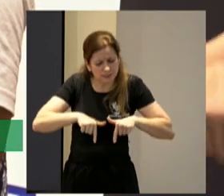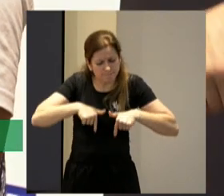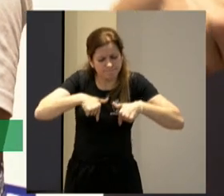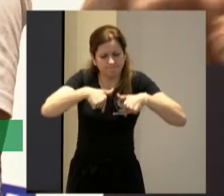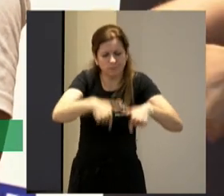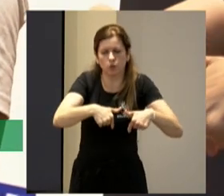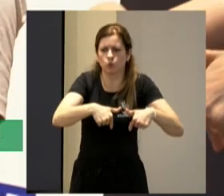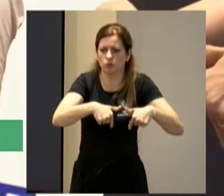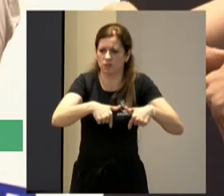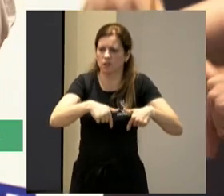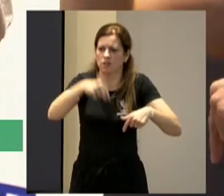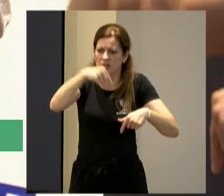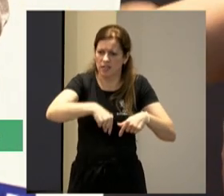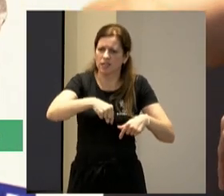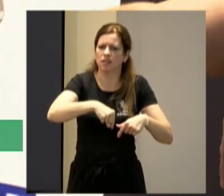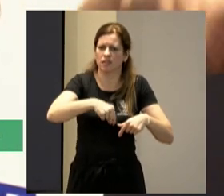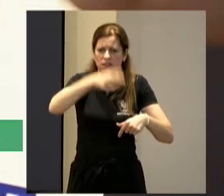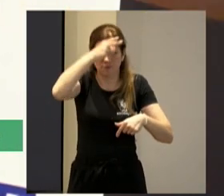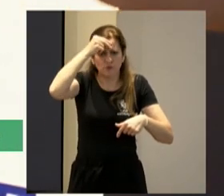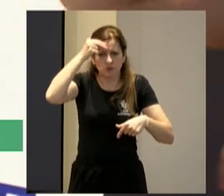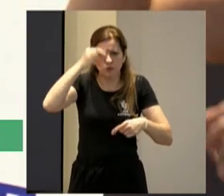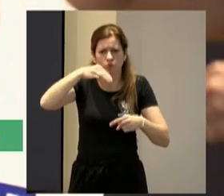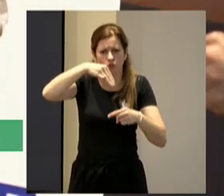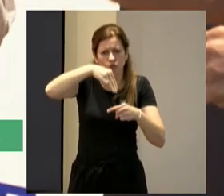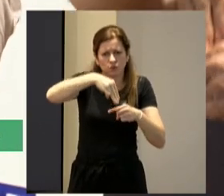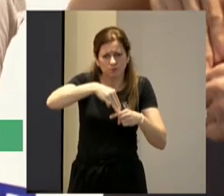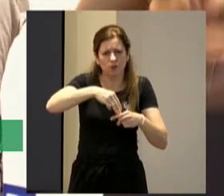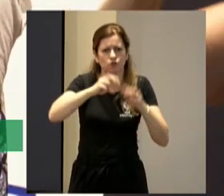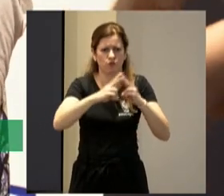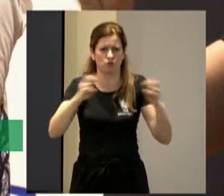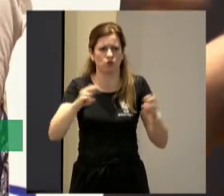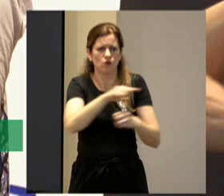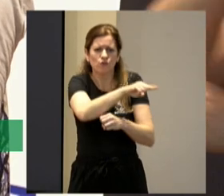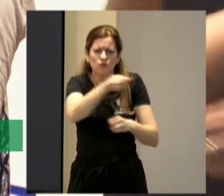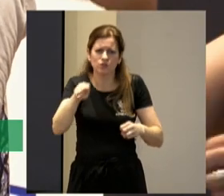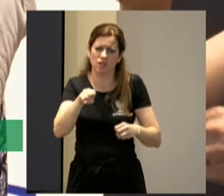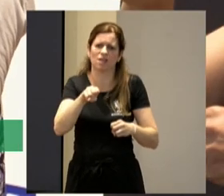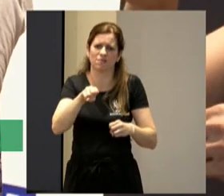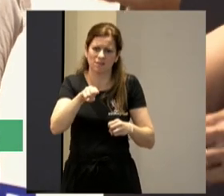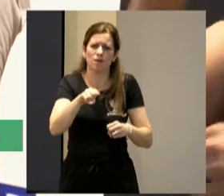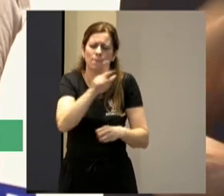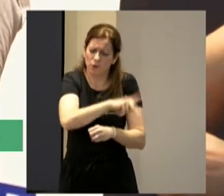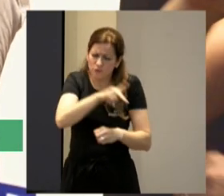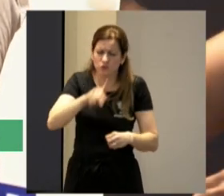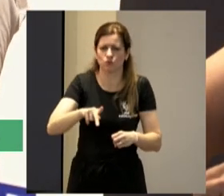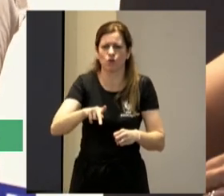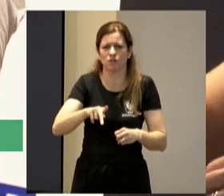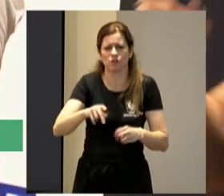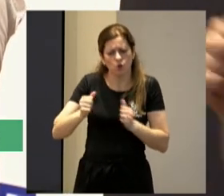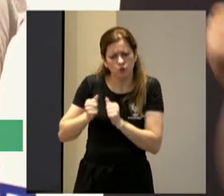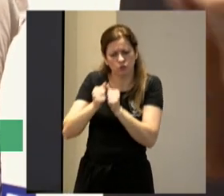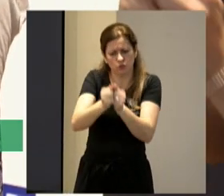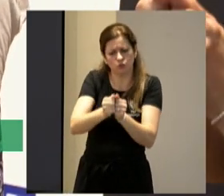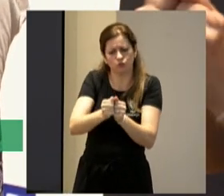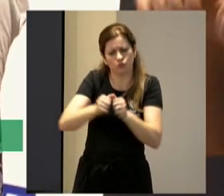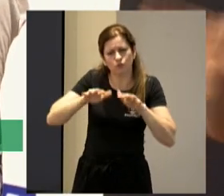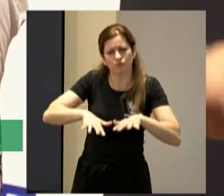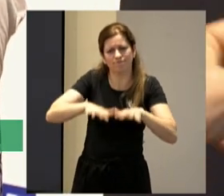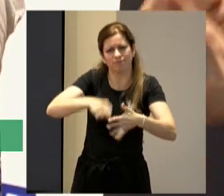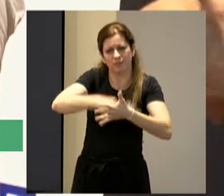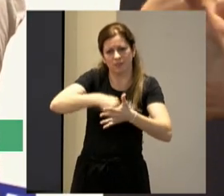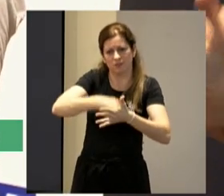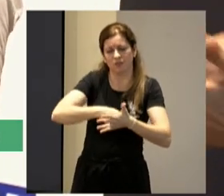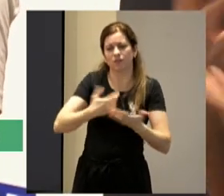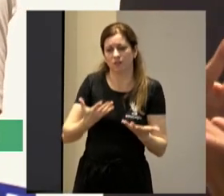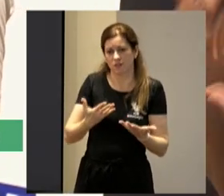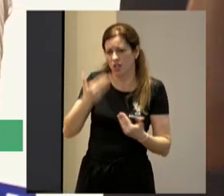rede municipal e de vocês, professores e professoras, a quem eu agradeço profundamente. Eu não seria a